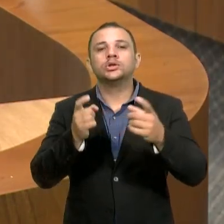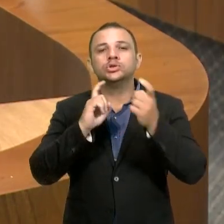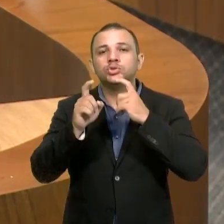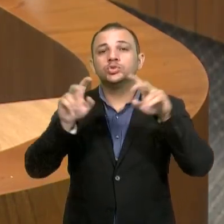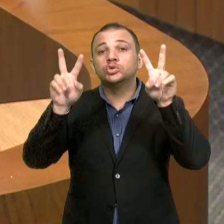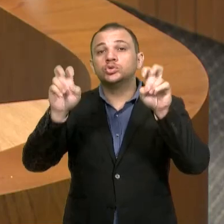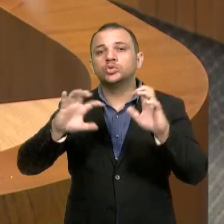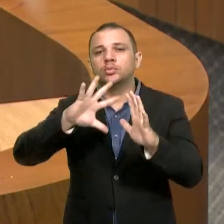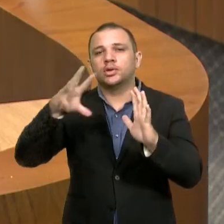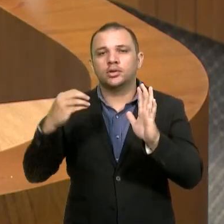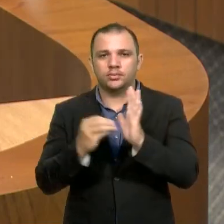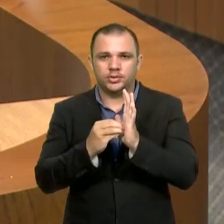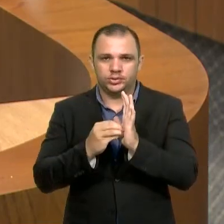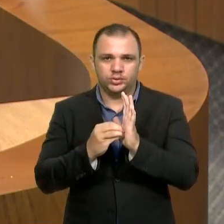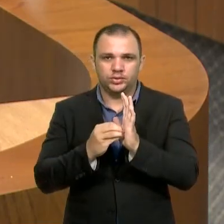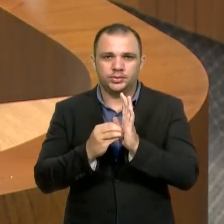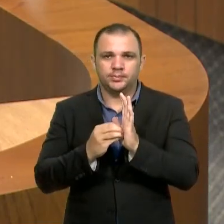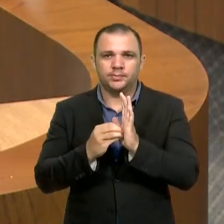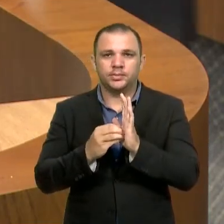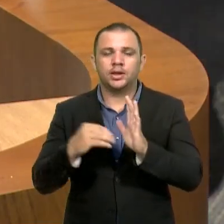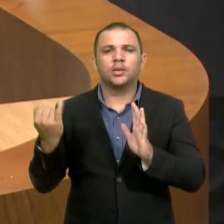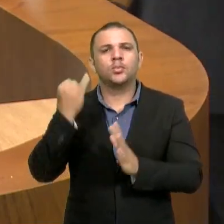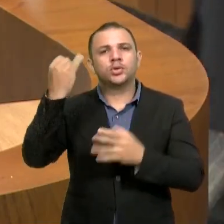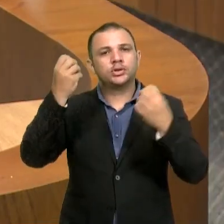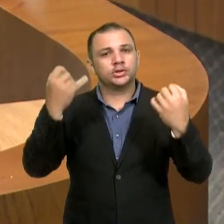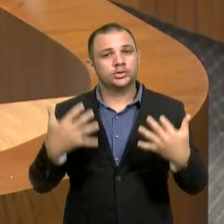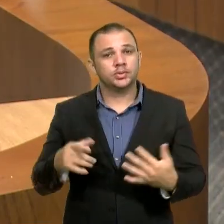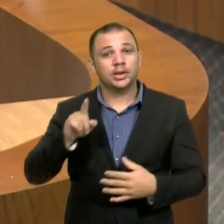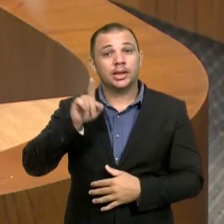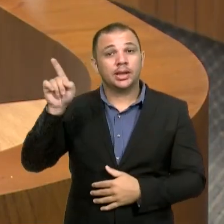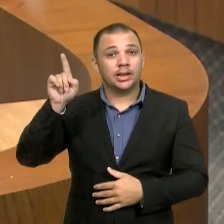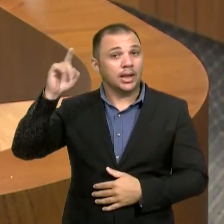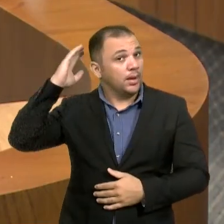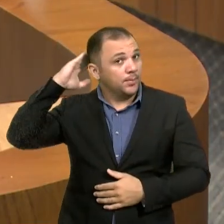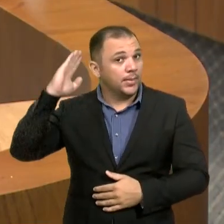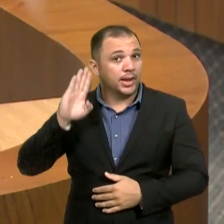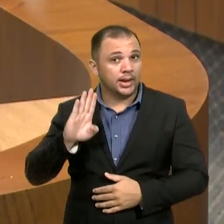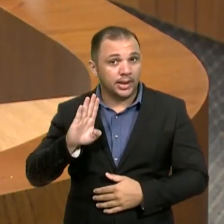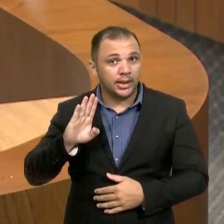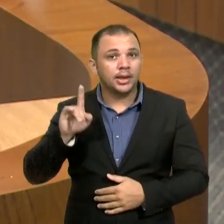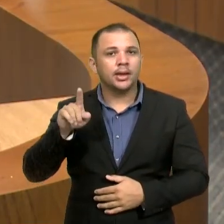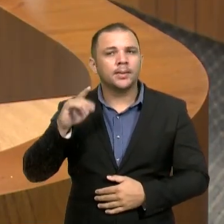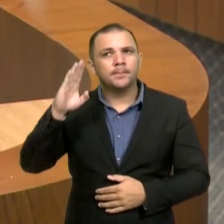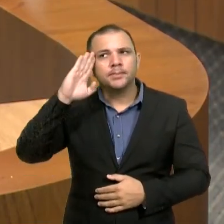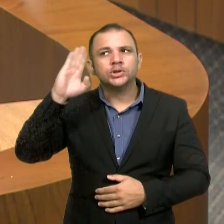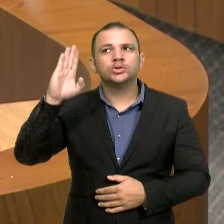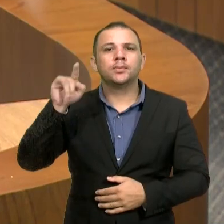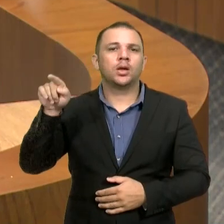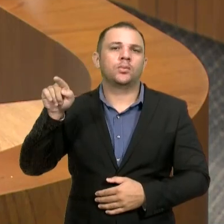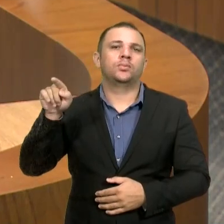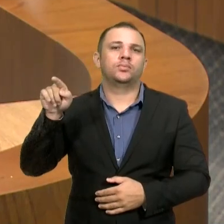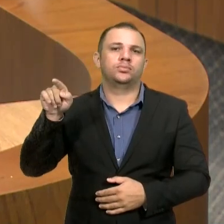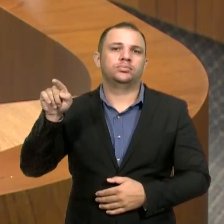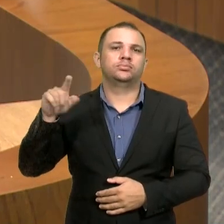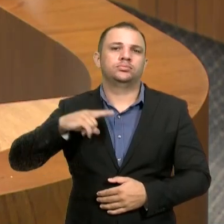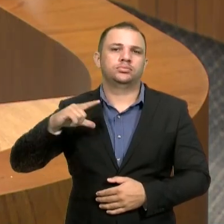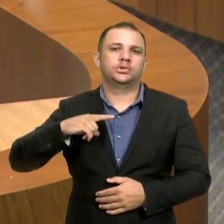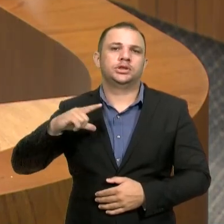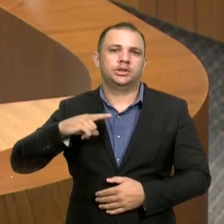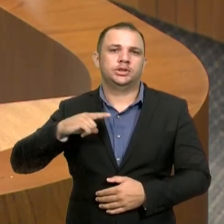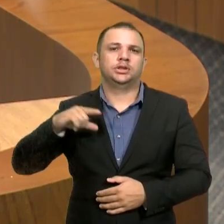importantes sediados em 2023 aqui no nosso país. E esta casa não pode